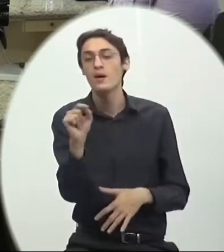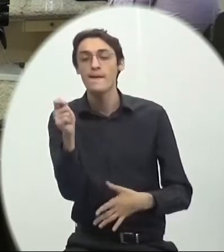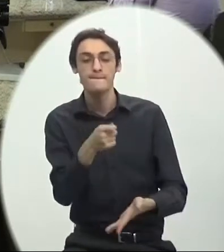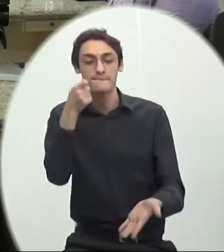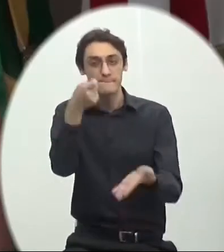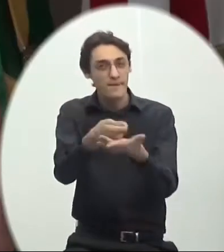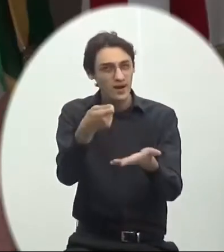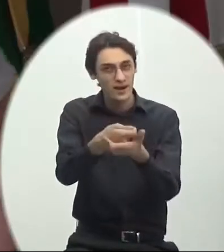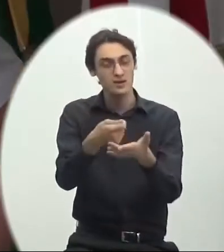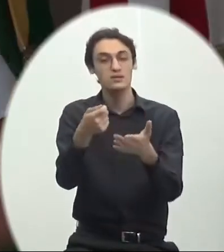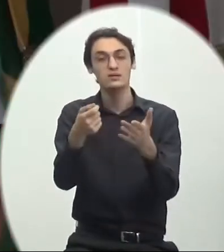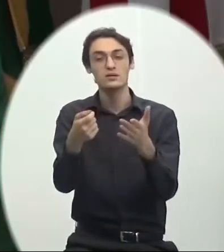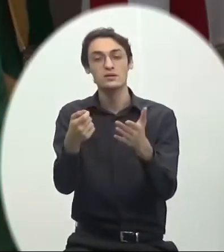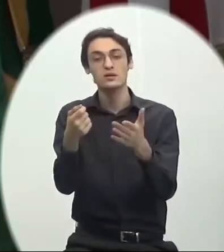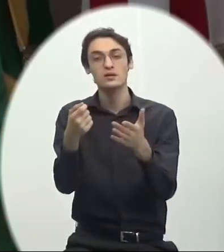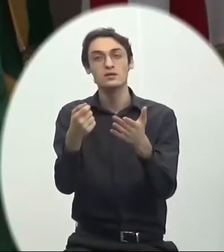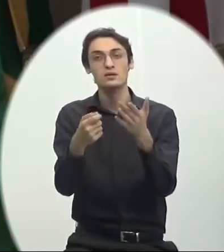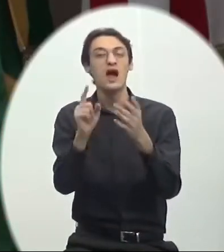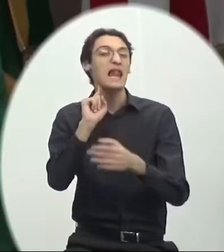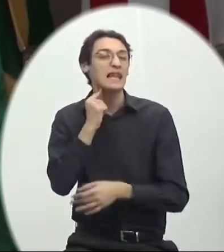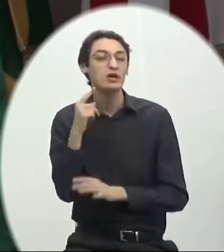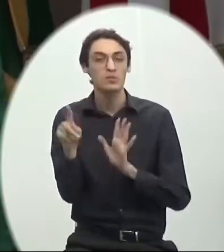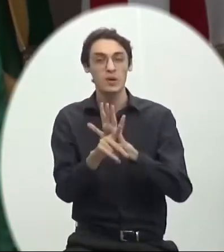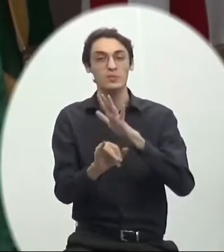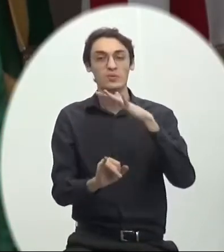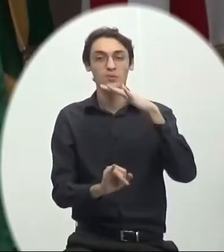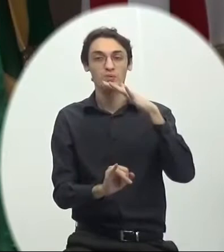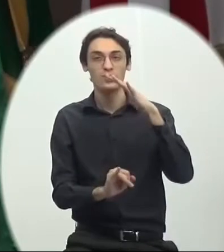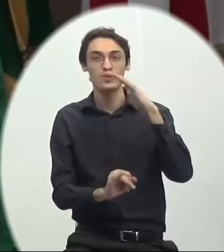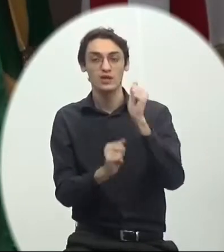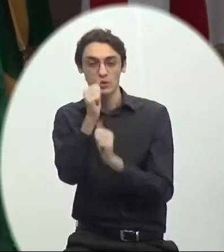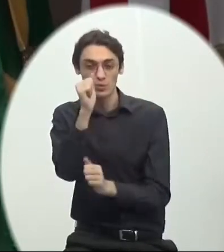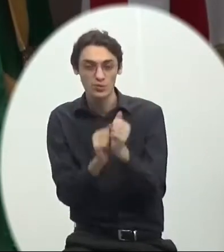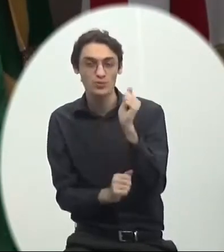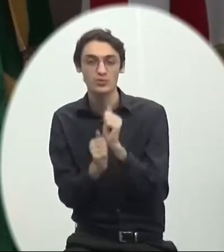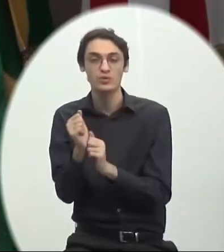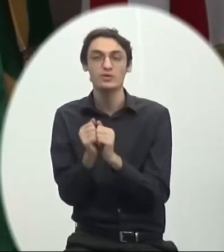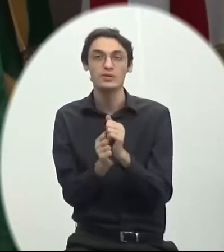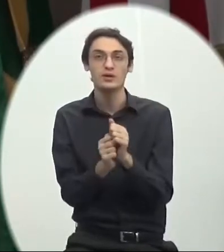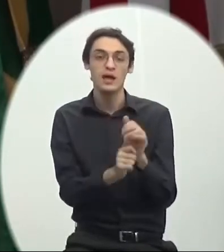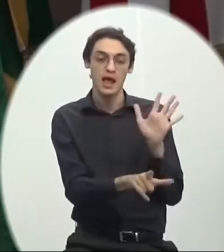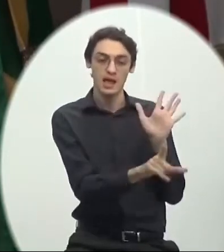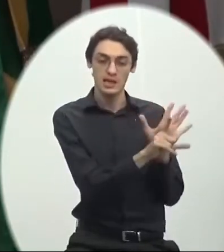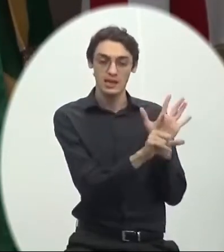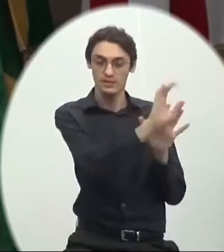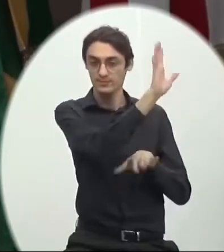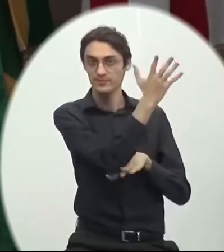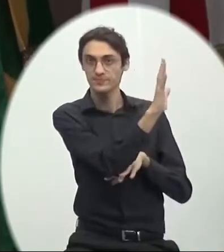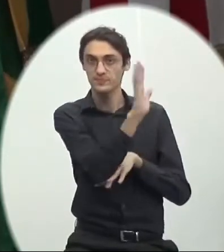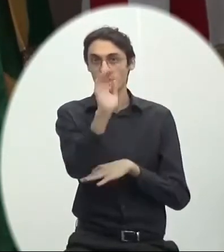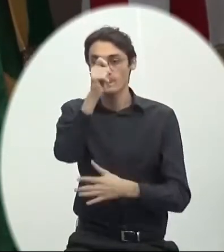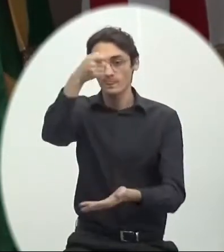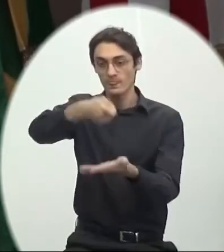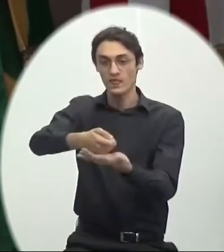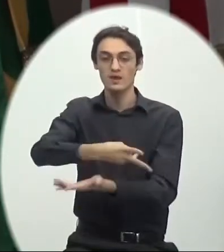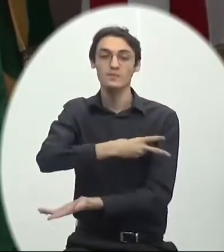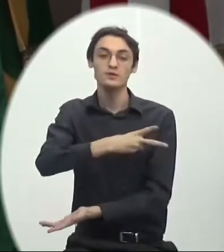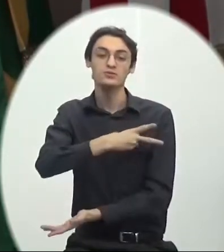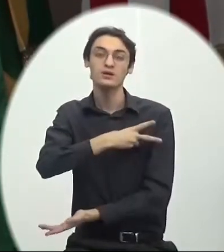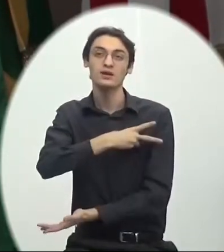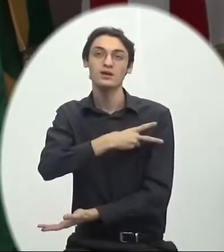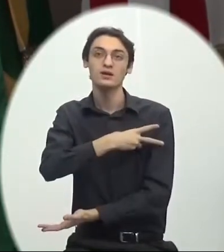lixo industrial, pagam, devido à legislação ambiental, pagam a particulares. Então, veja